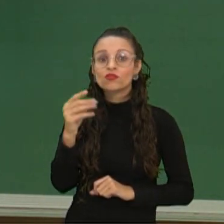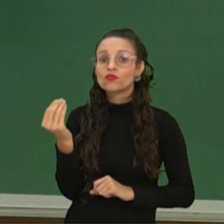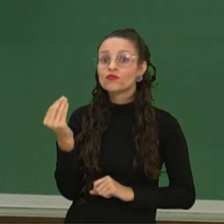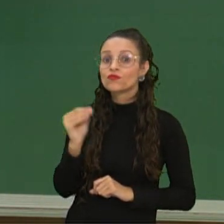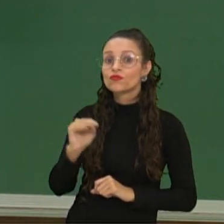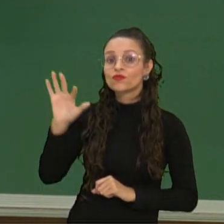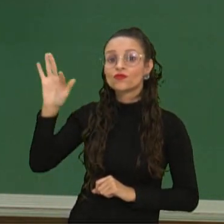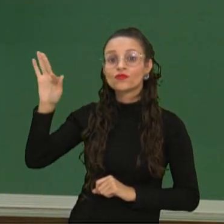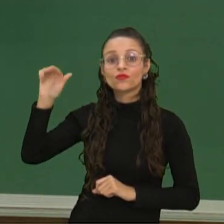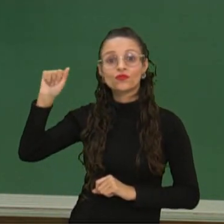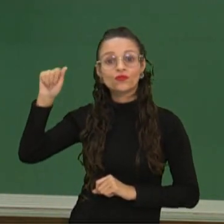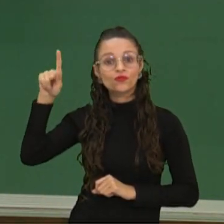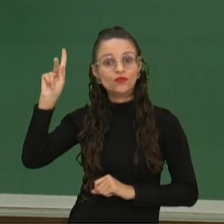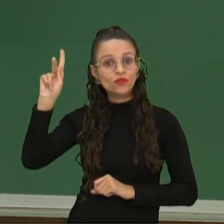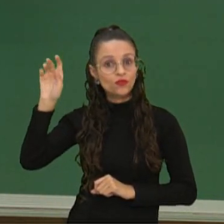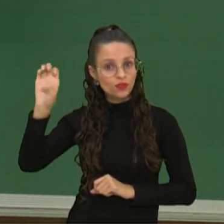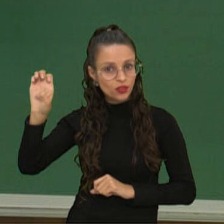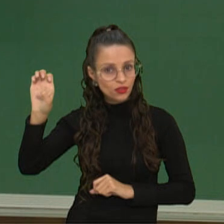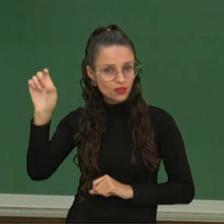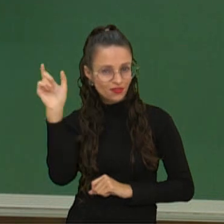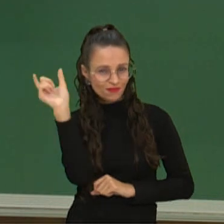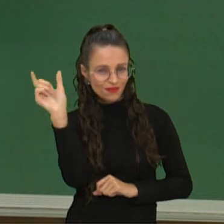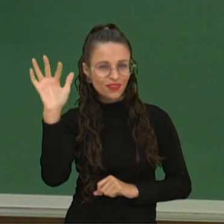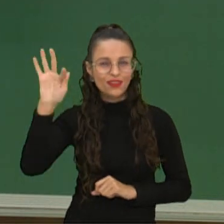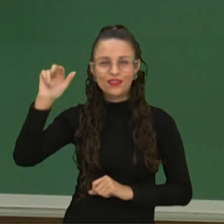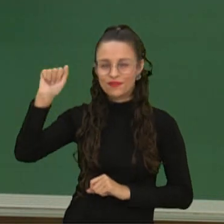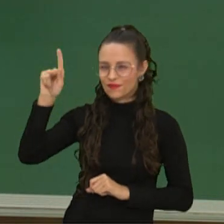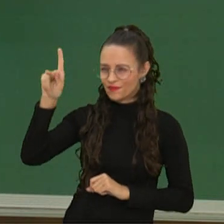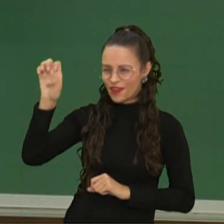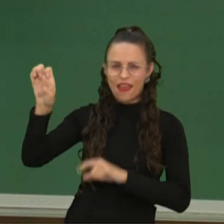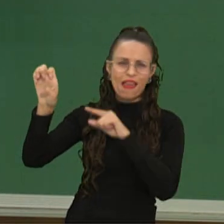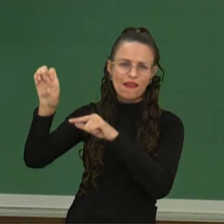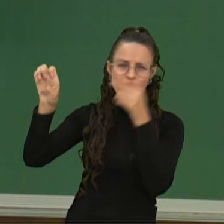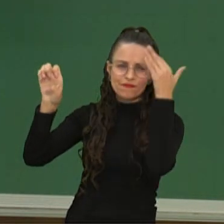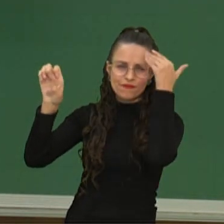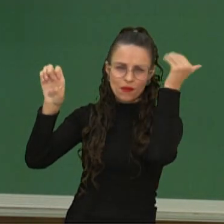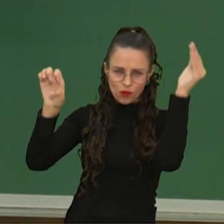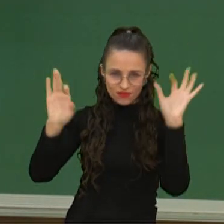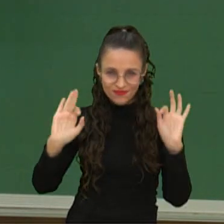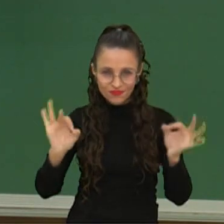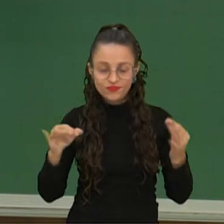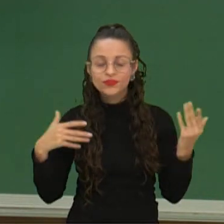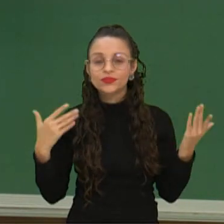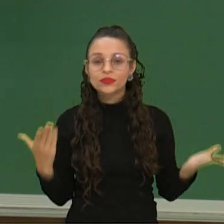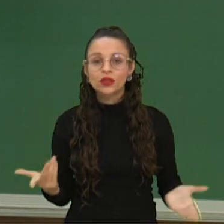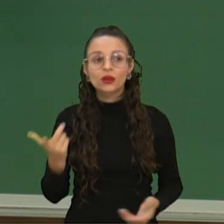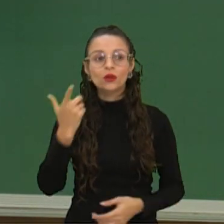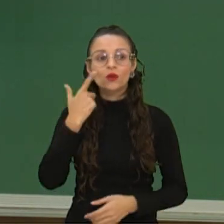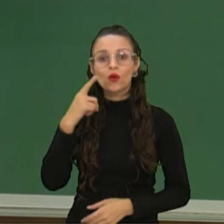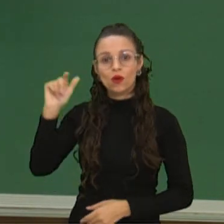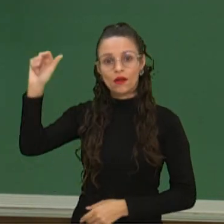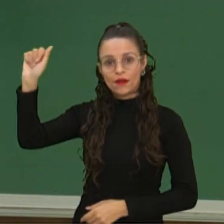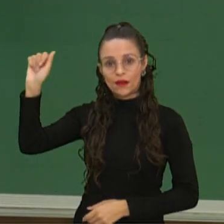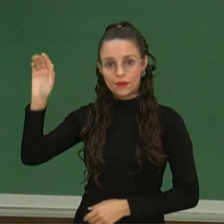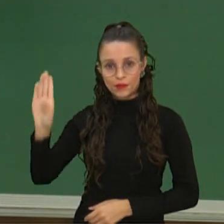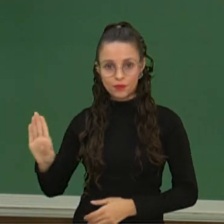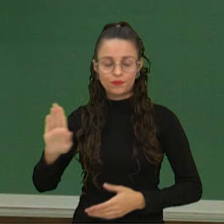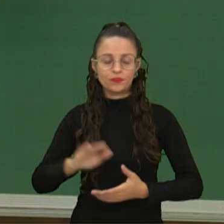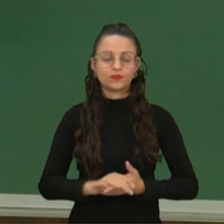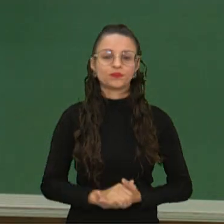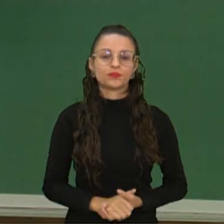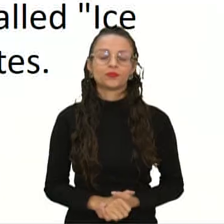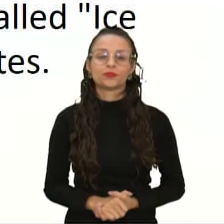escreve fake. Palavra fake bem famosa, não é verdade? Então vamos ver a letra A e a letra B que diz assim,